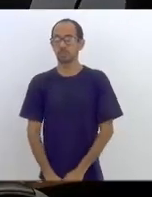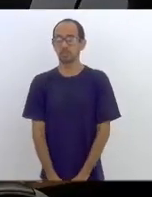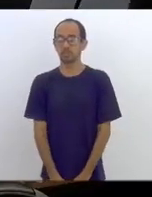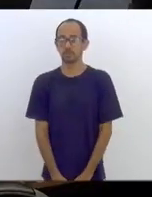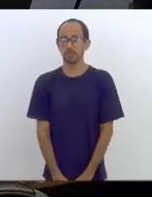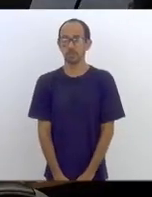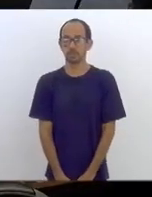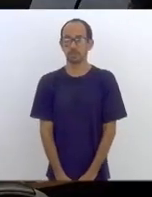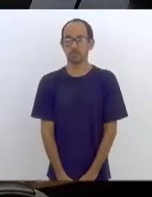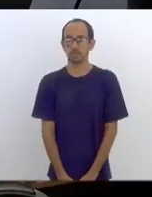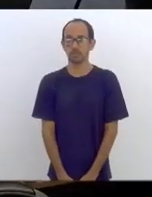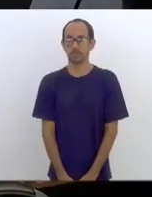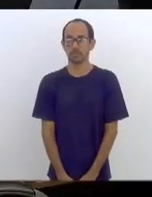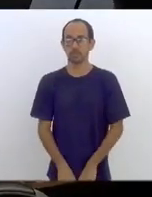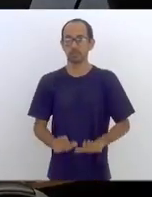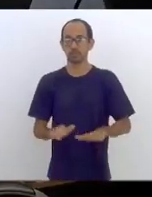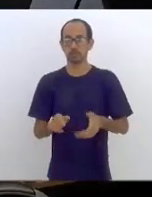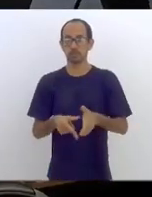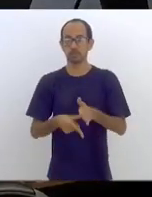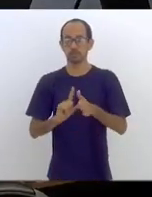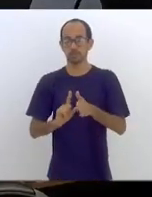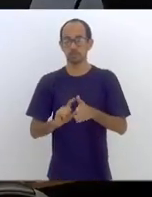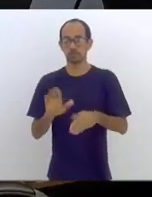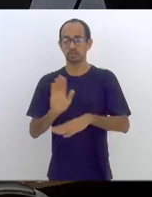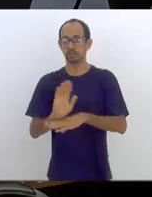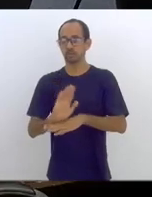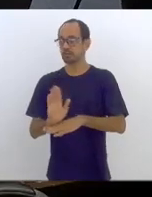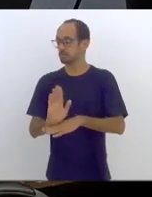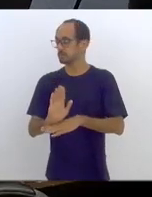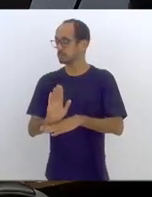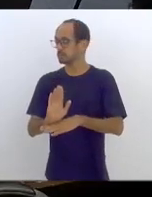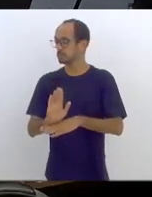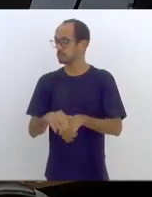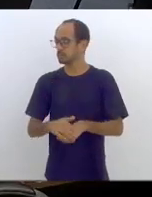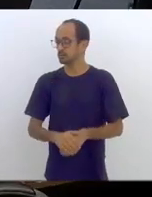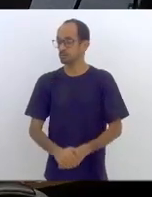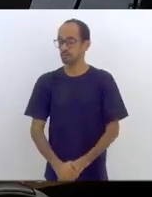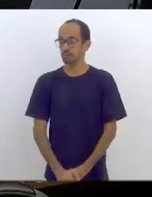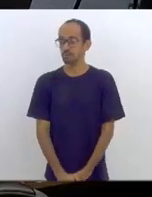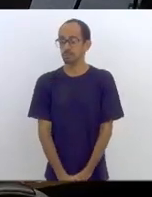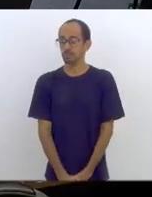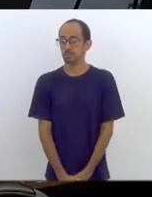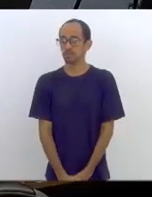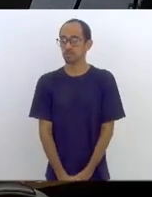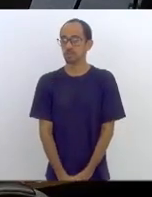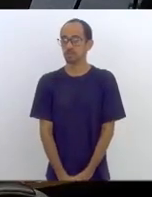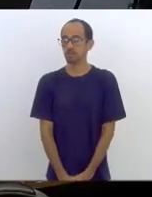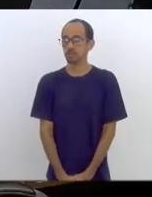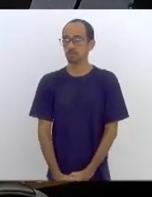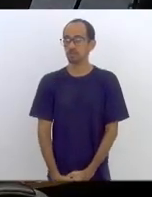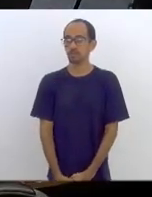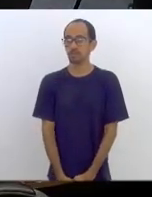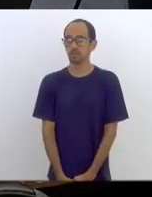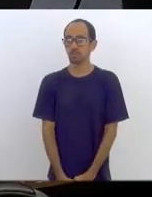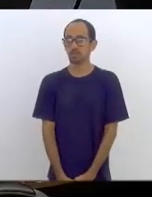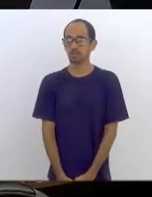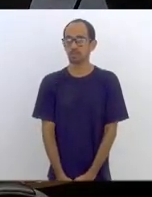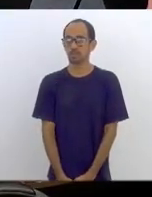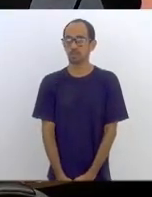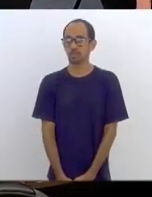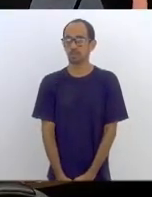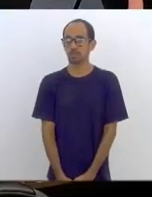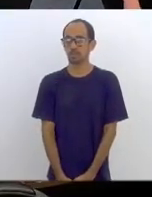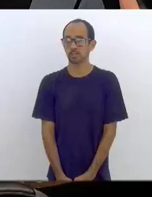Mas antes, a gente tem um vídeo, né? É isso? nossa